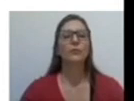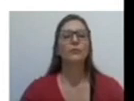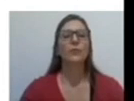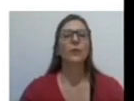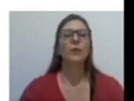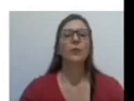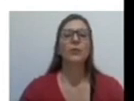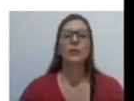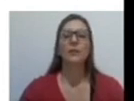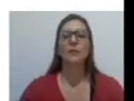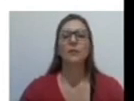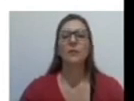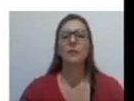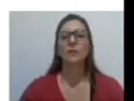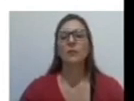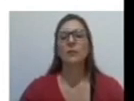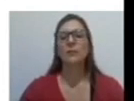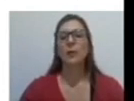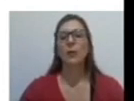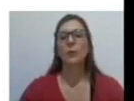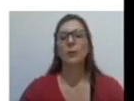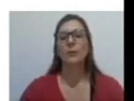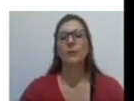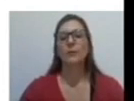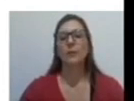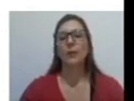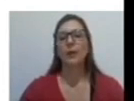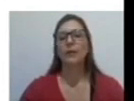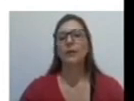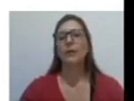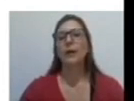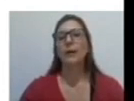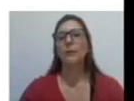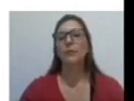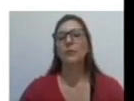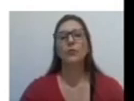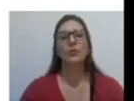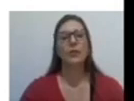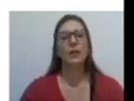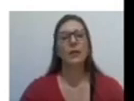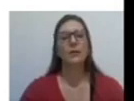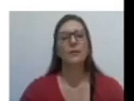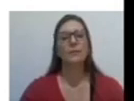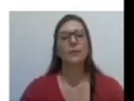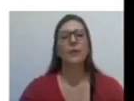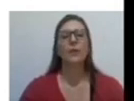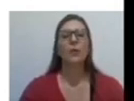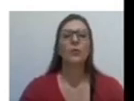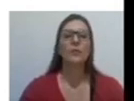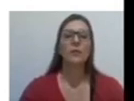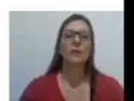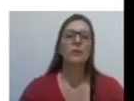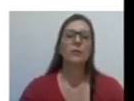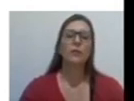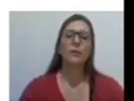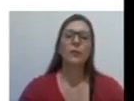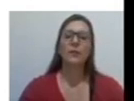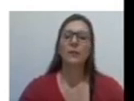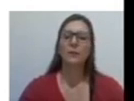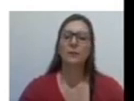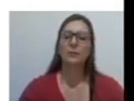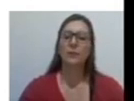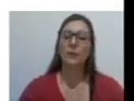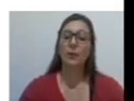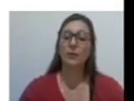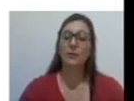refluxo, o inchaço visível das pálpebras, pele e lábios, urticárias, coceiras com